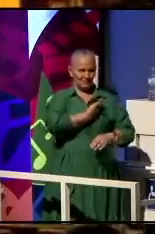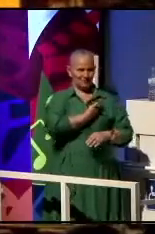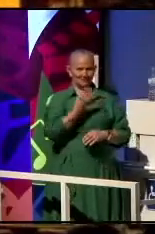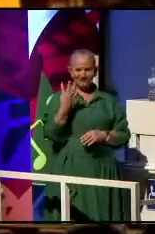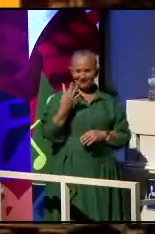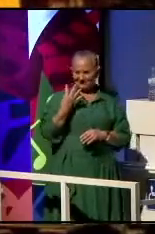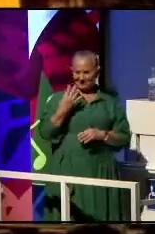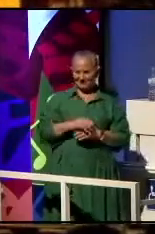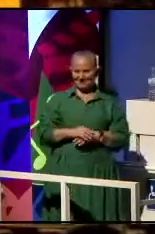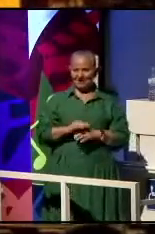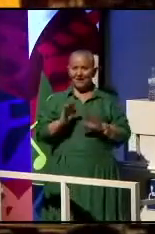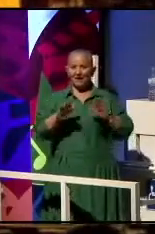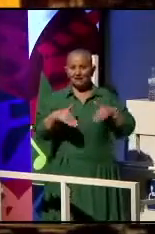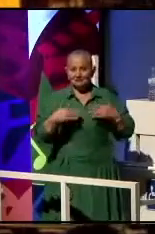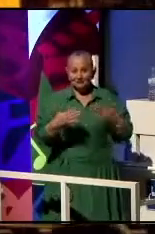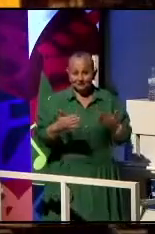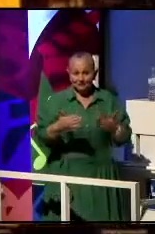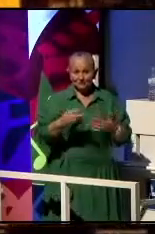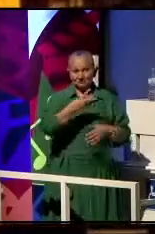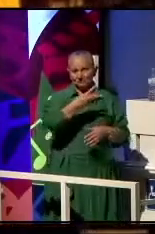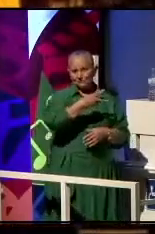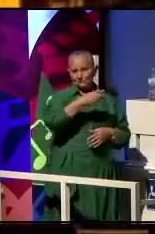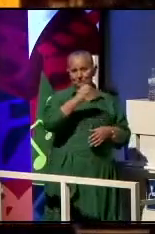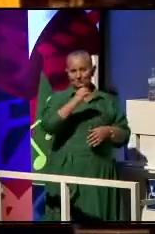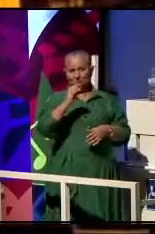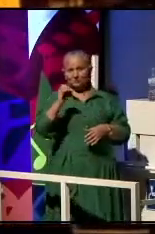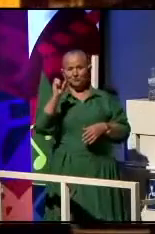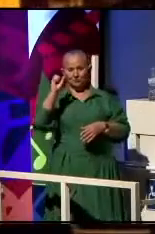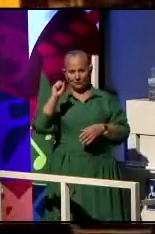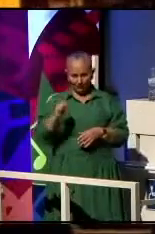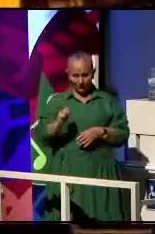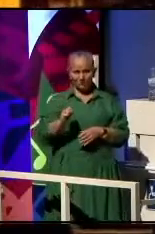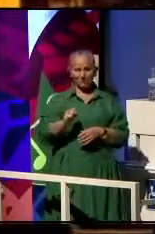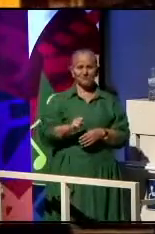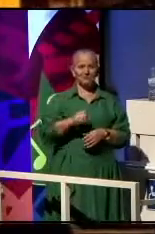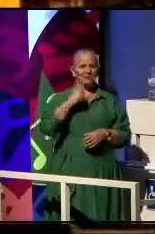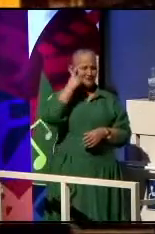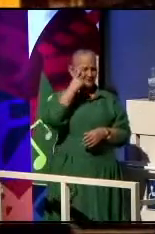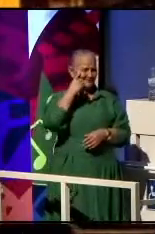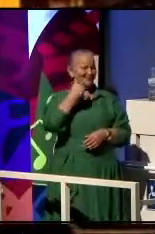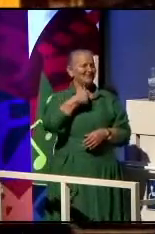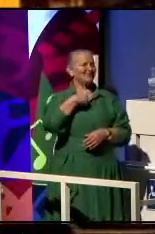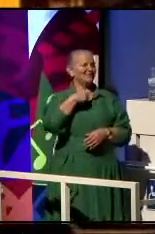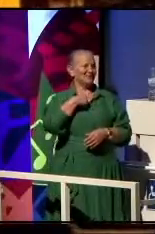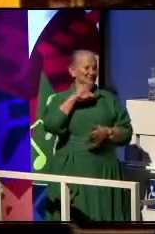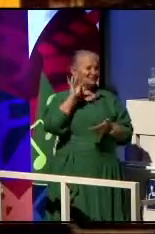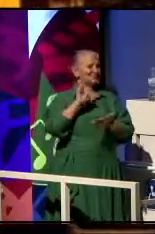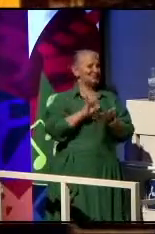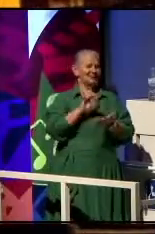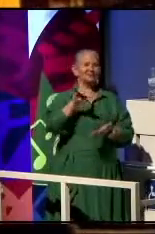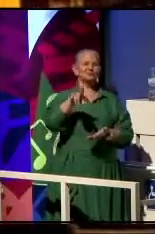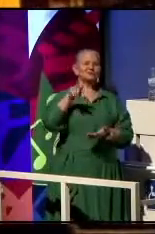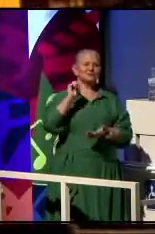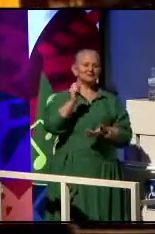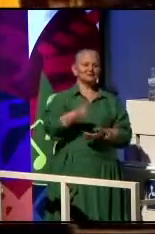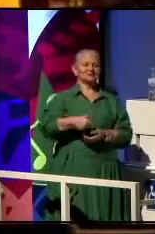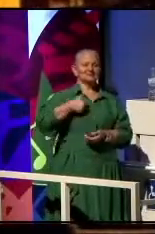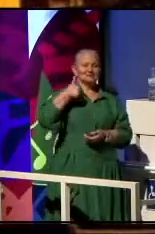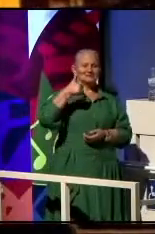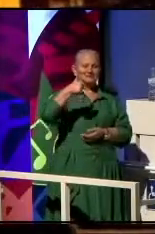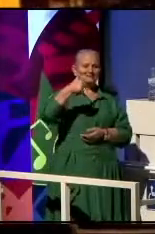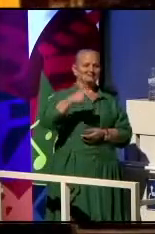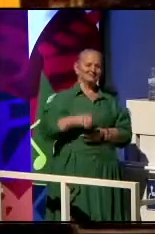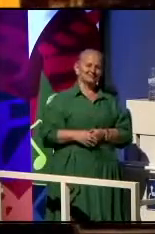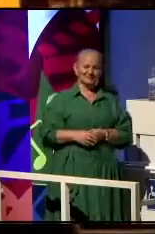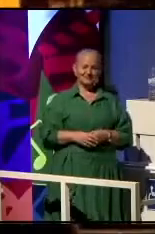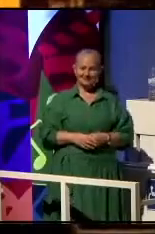já pensava assim, só que aí veio agora a confirmação que realmente o álbum Clube da Esquina é fantástico.